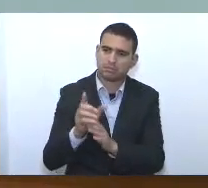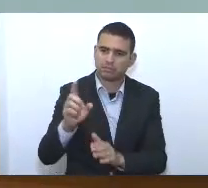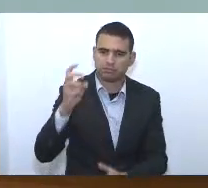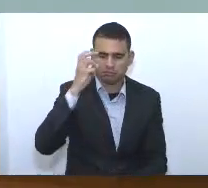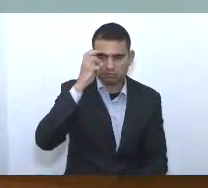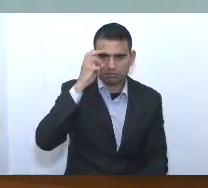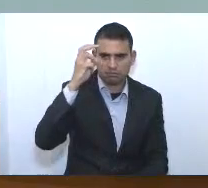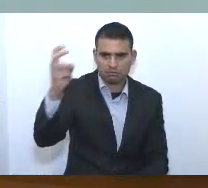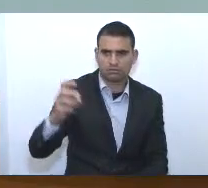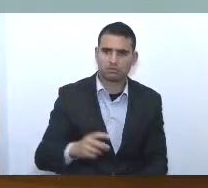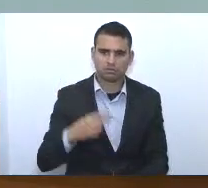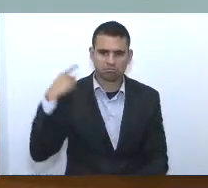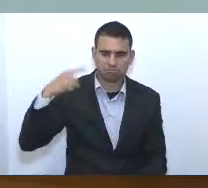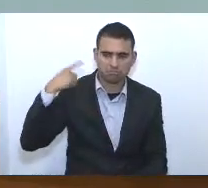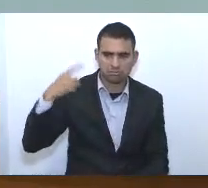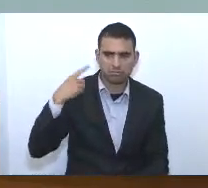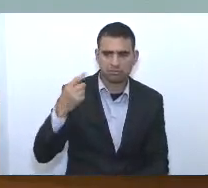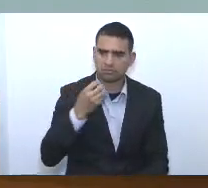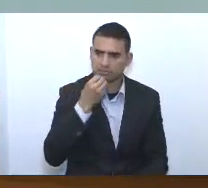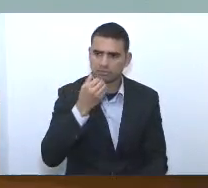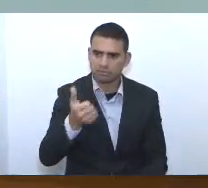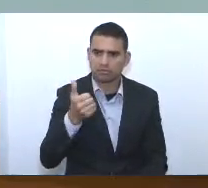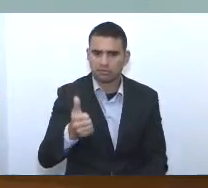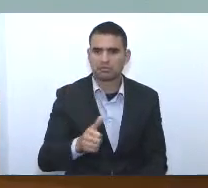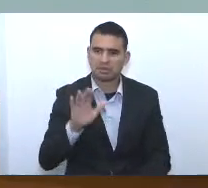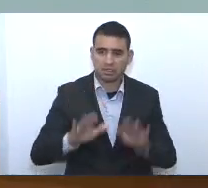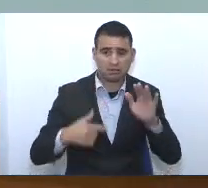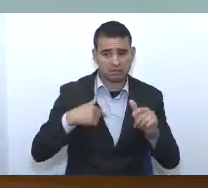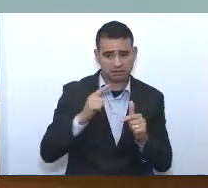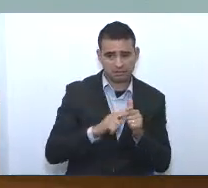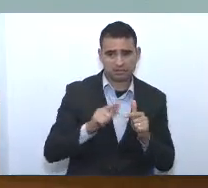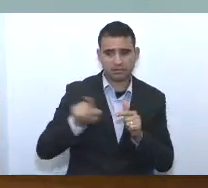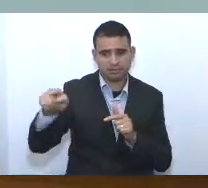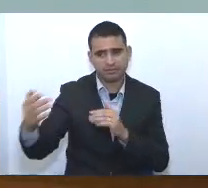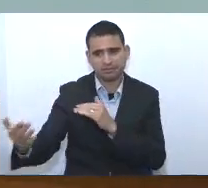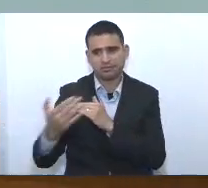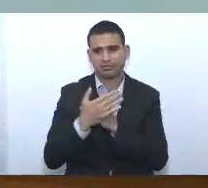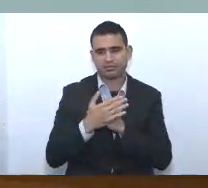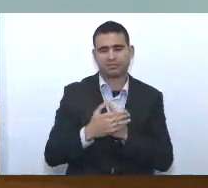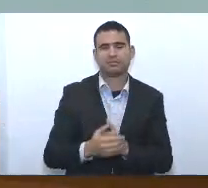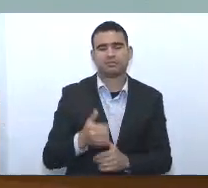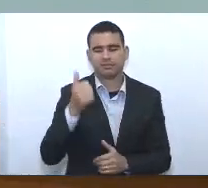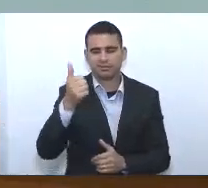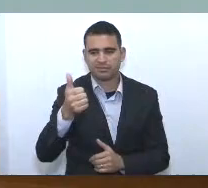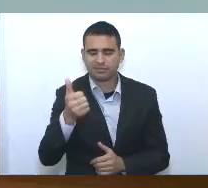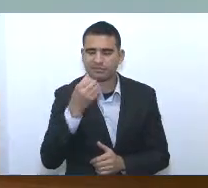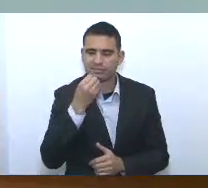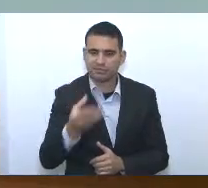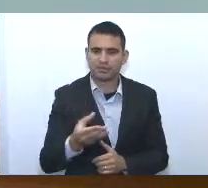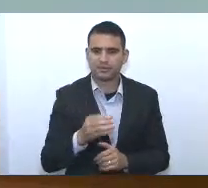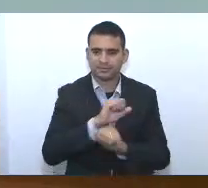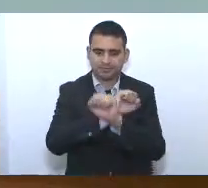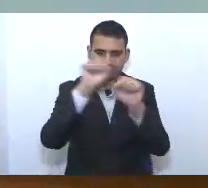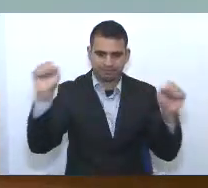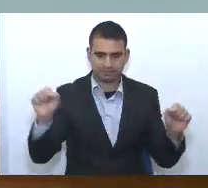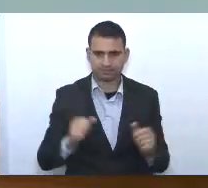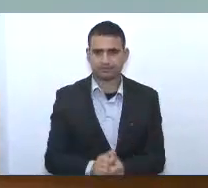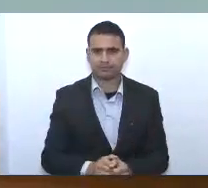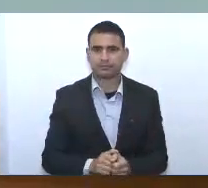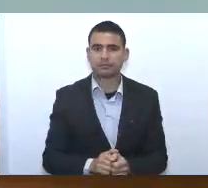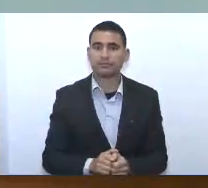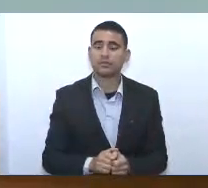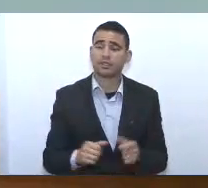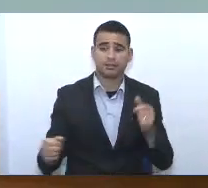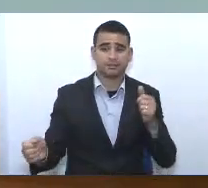brilhante advogado, quem já me socorria aí algumas vezes, tirando alguns questionamentos. Bom dia. Queria primeiro